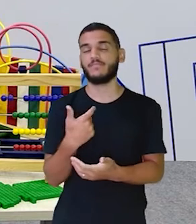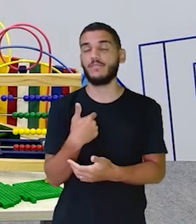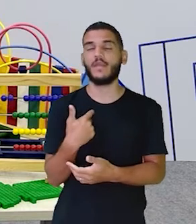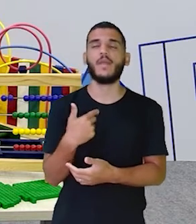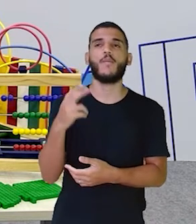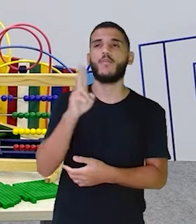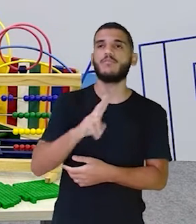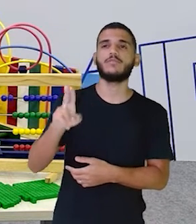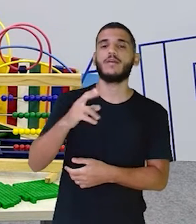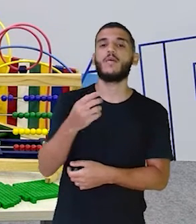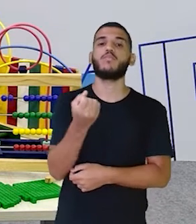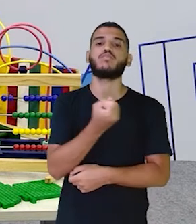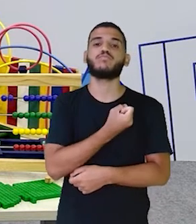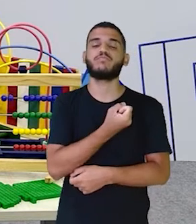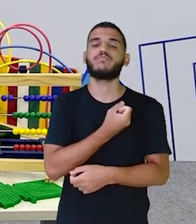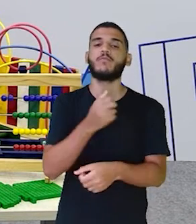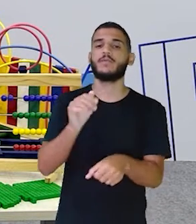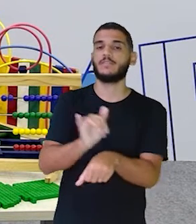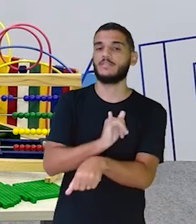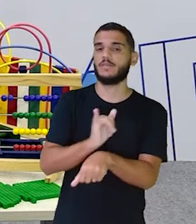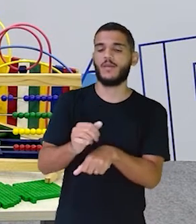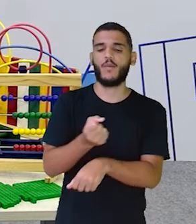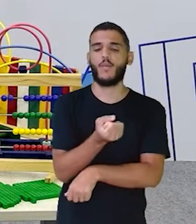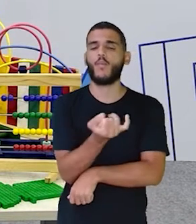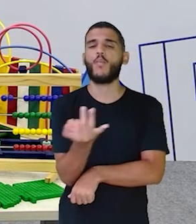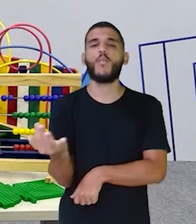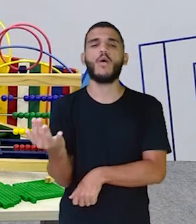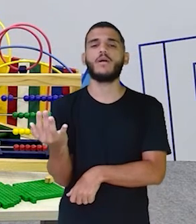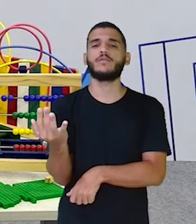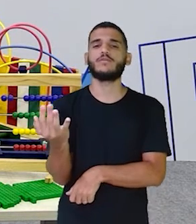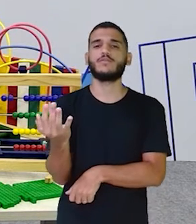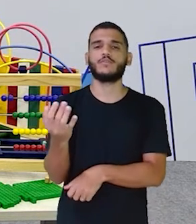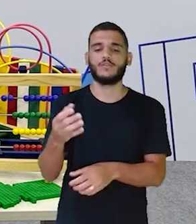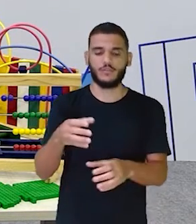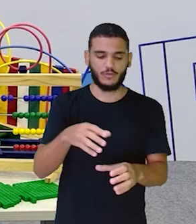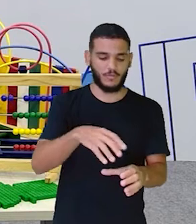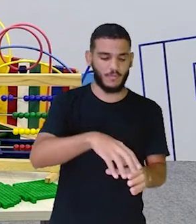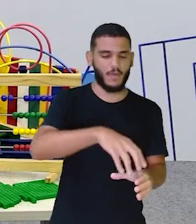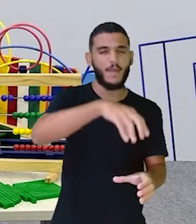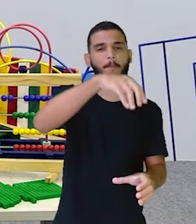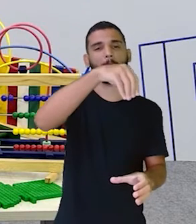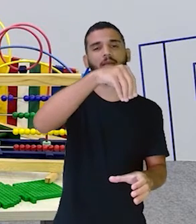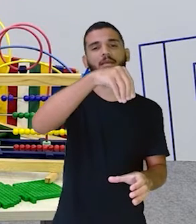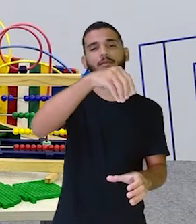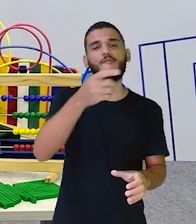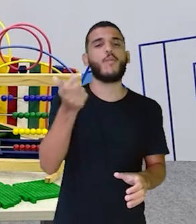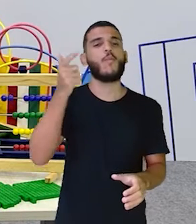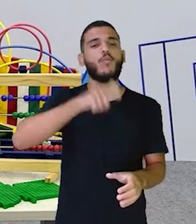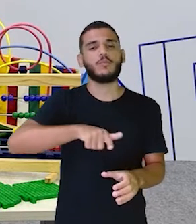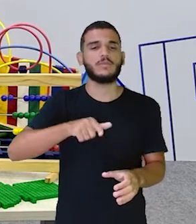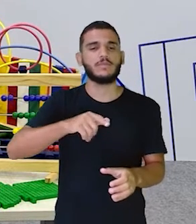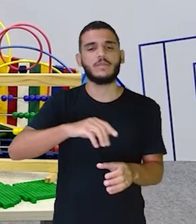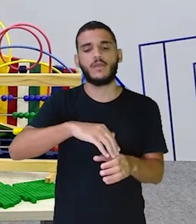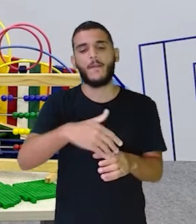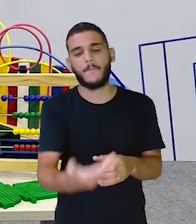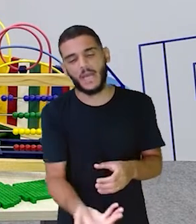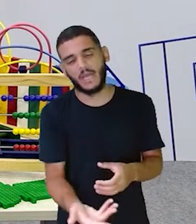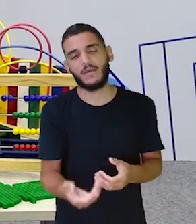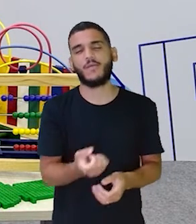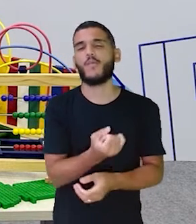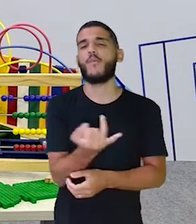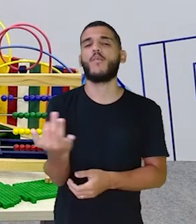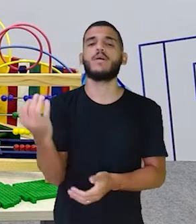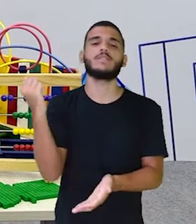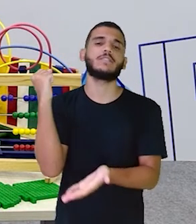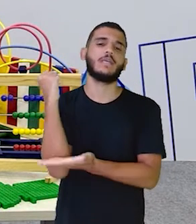numerais. Então, quantos pinos você conseguiu derrubar? Quantas garrafas? Então, vamos contar.